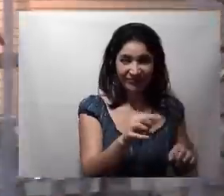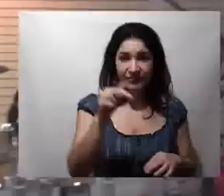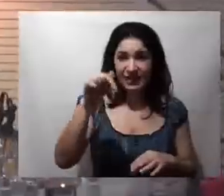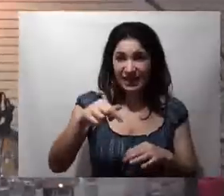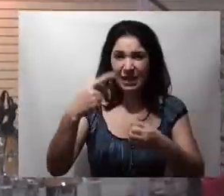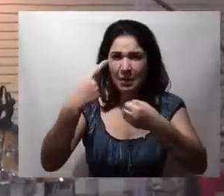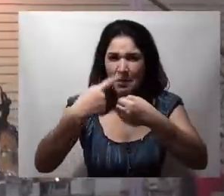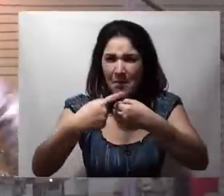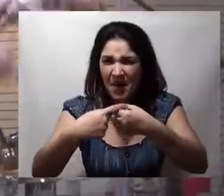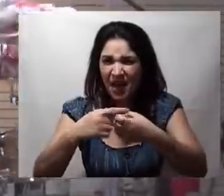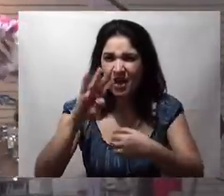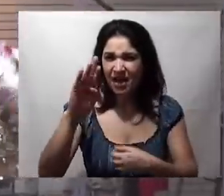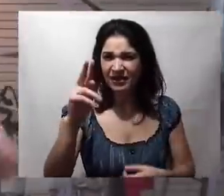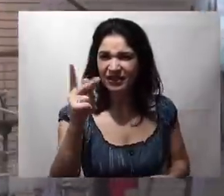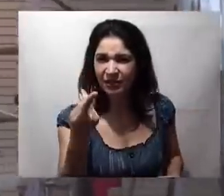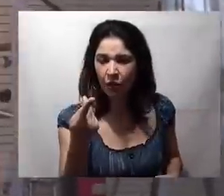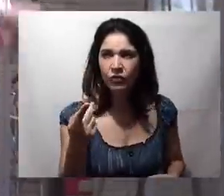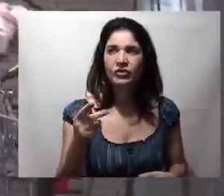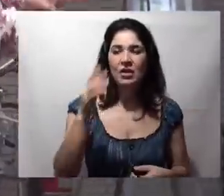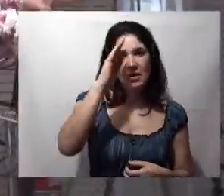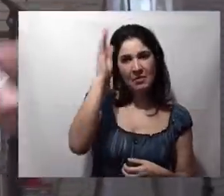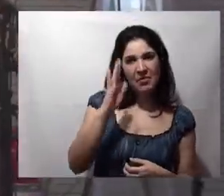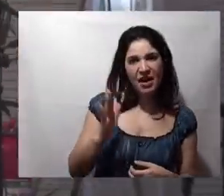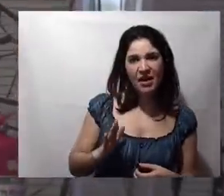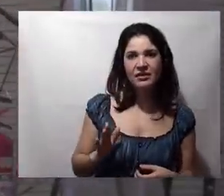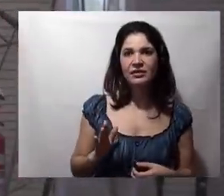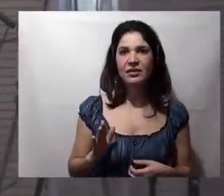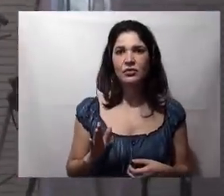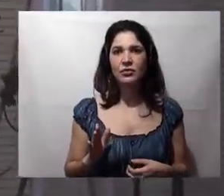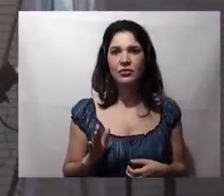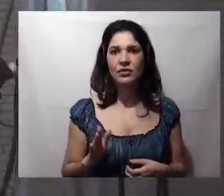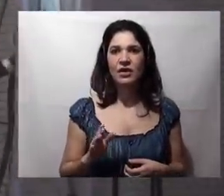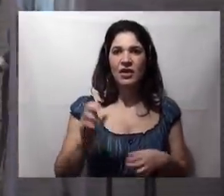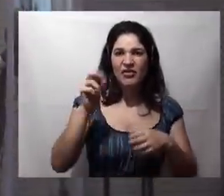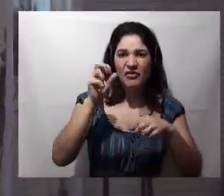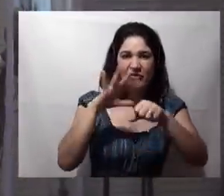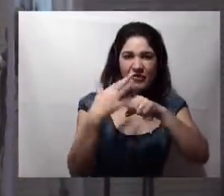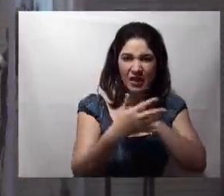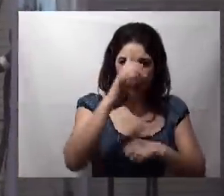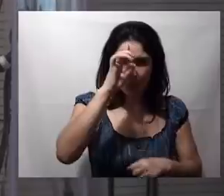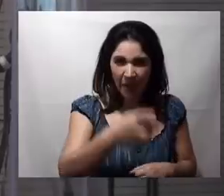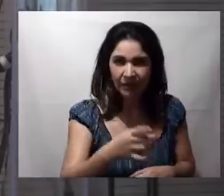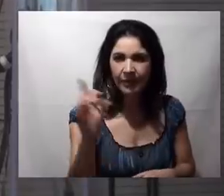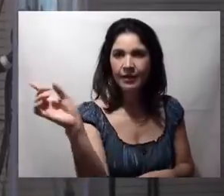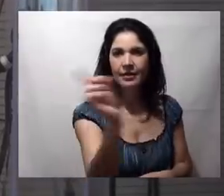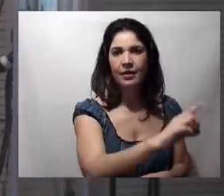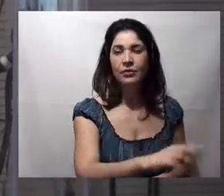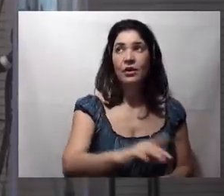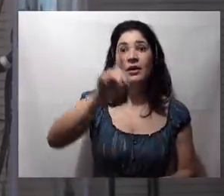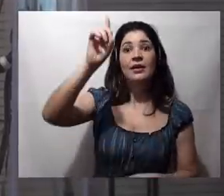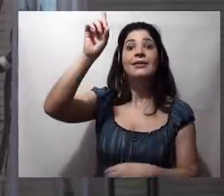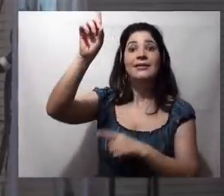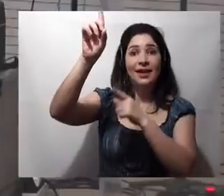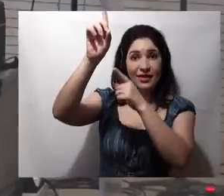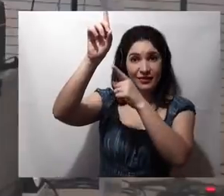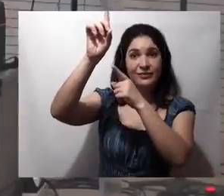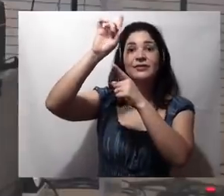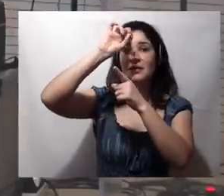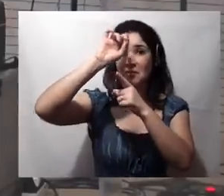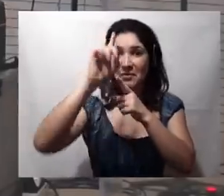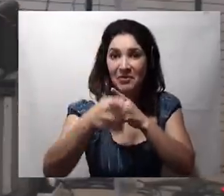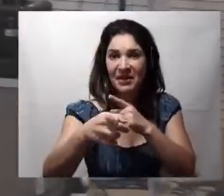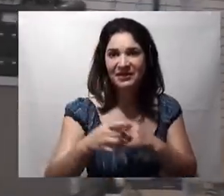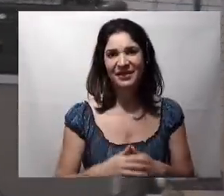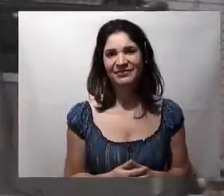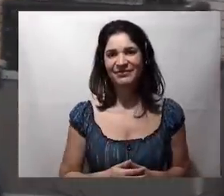horizonte em minas gerais no brasil não é o karonga é a mão de deus o quanto